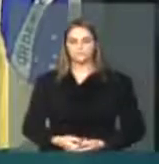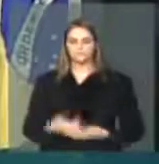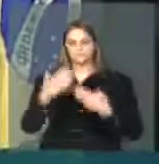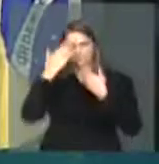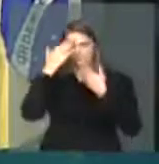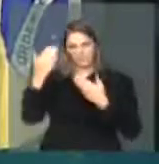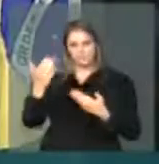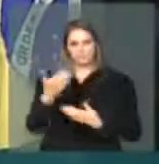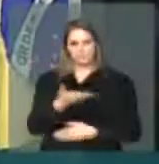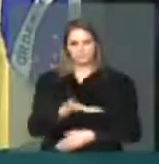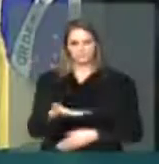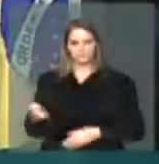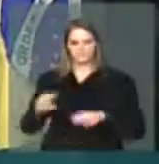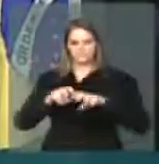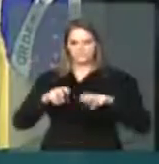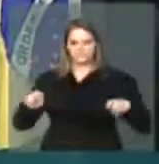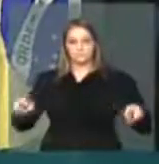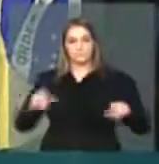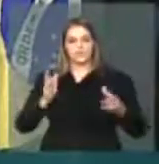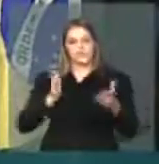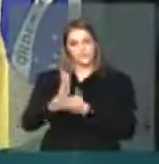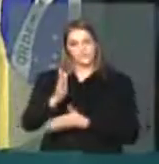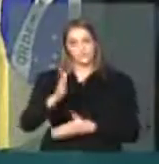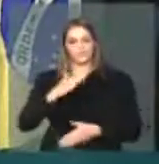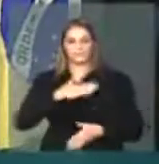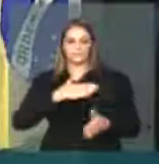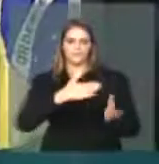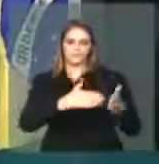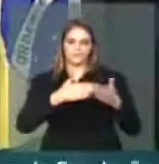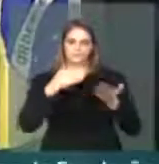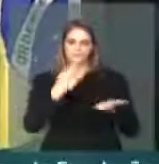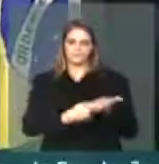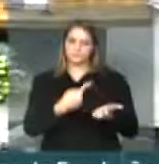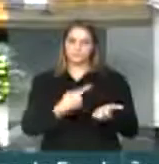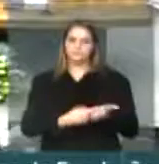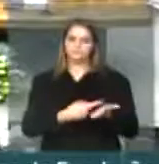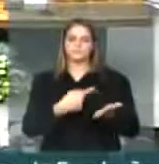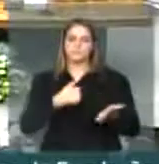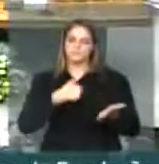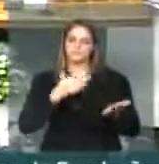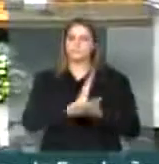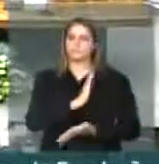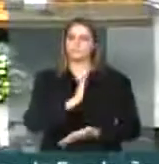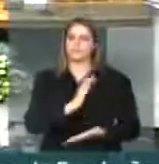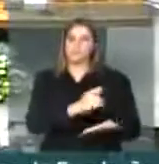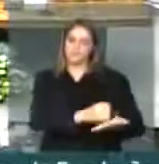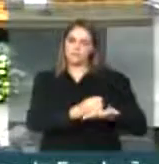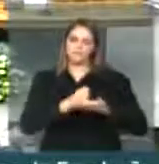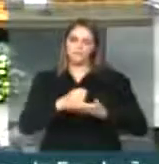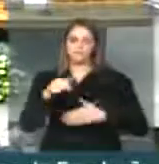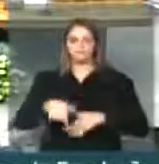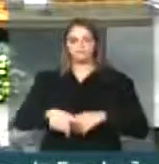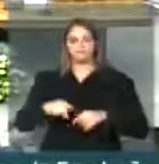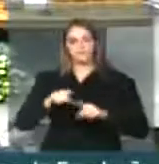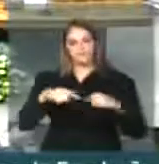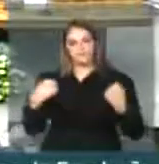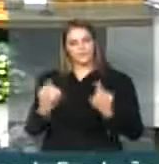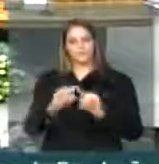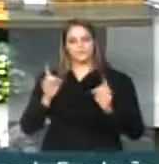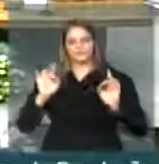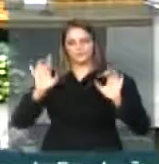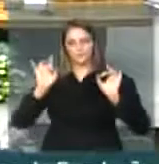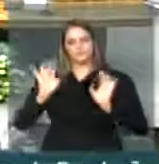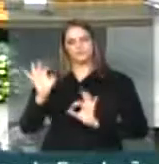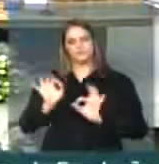por ter aprovado o meu requerimento e também nos apoiado na realização desta sessão solene, em homenagem